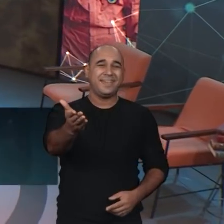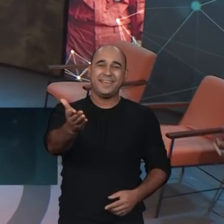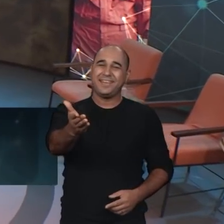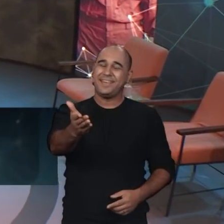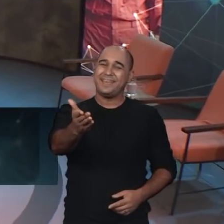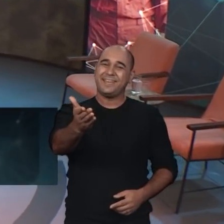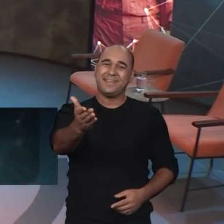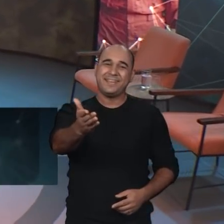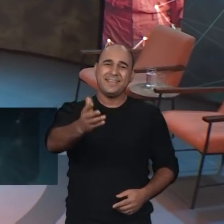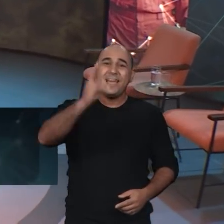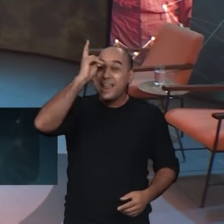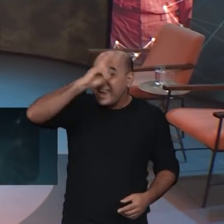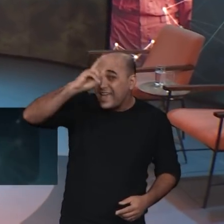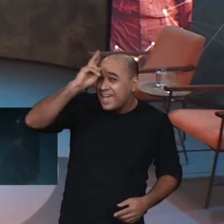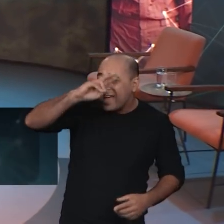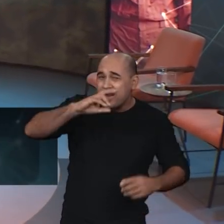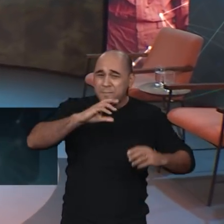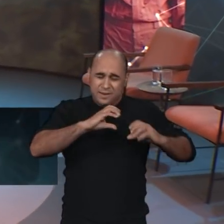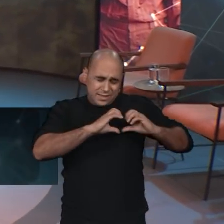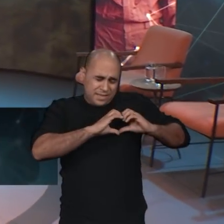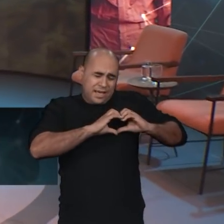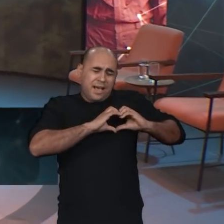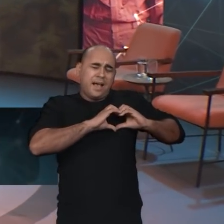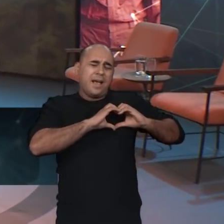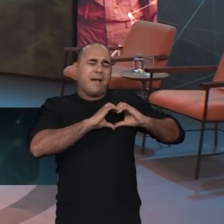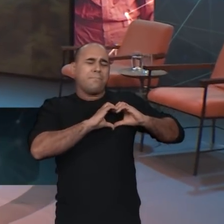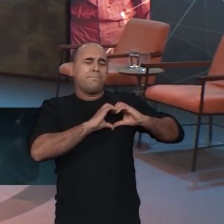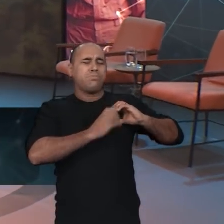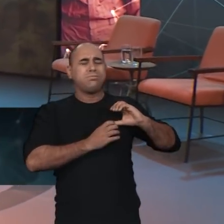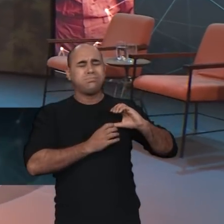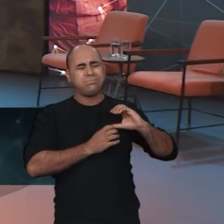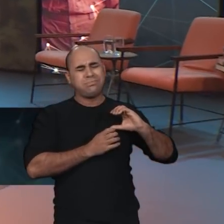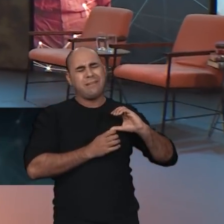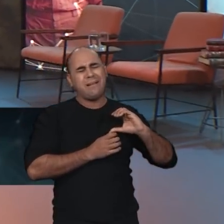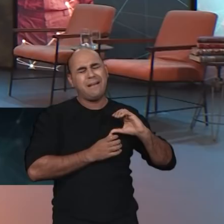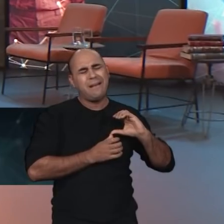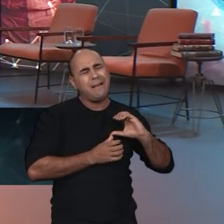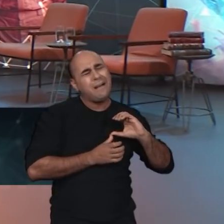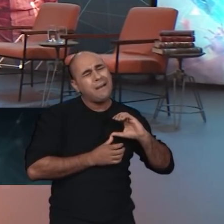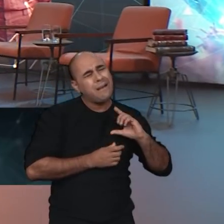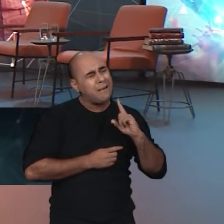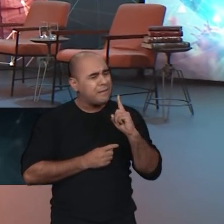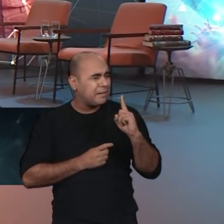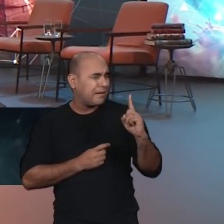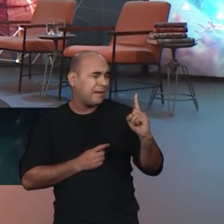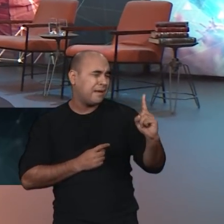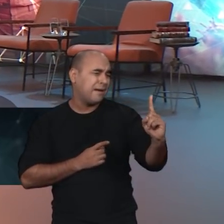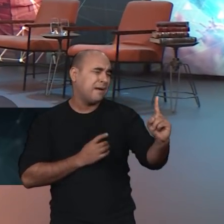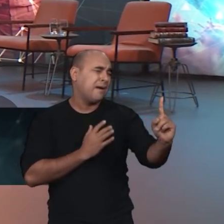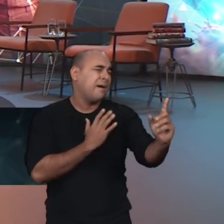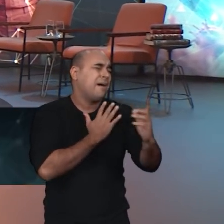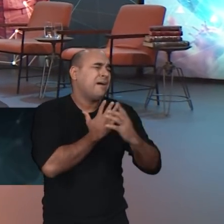quando seu coração se quebrou.